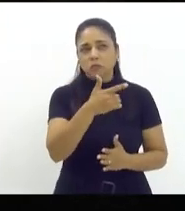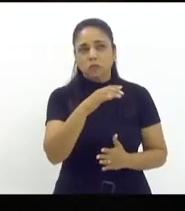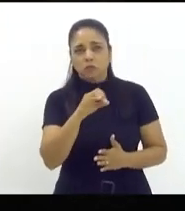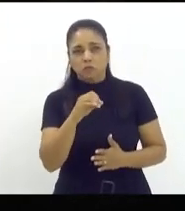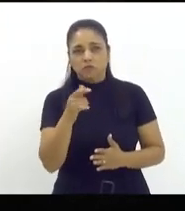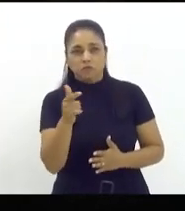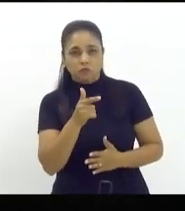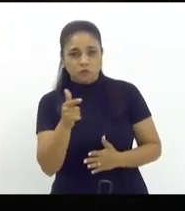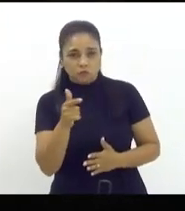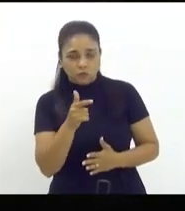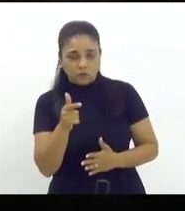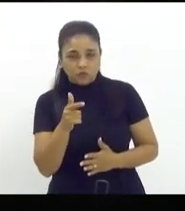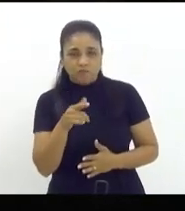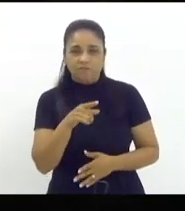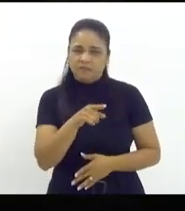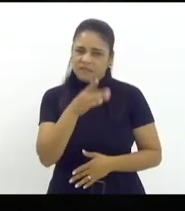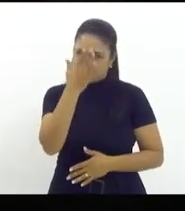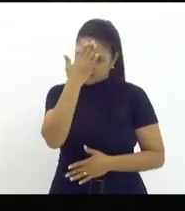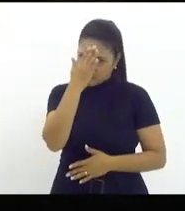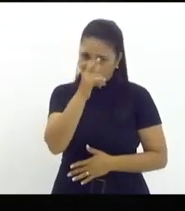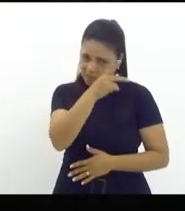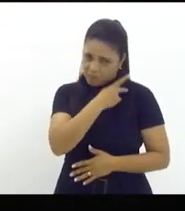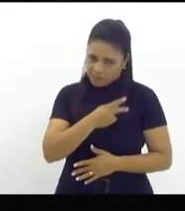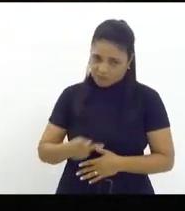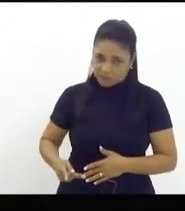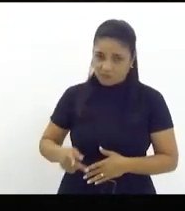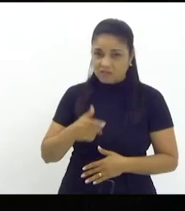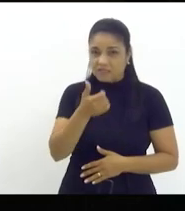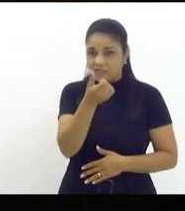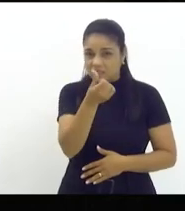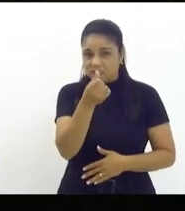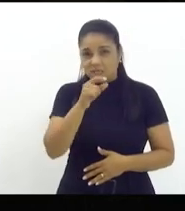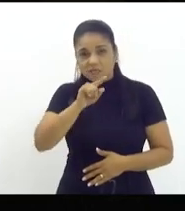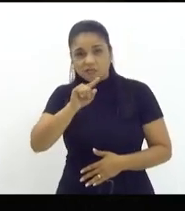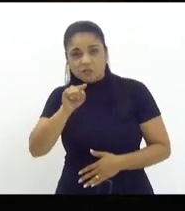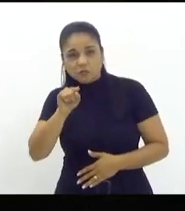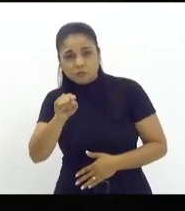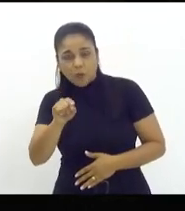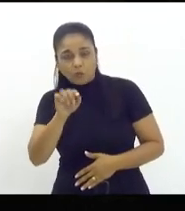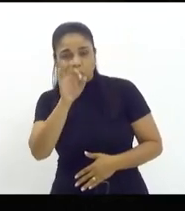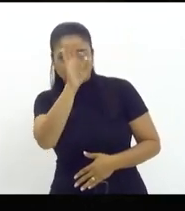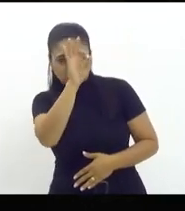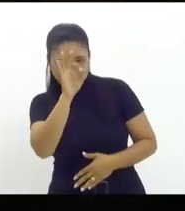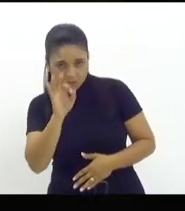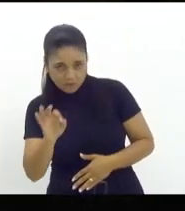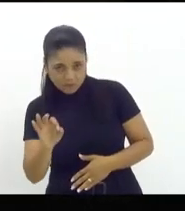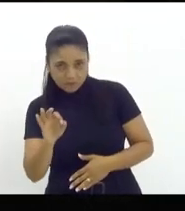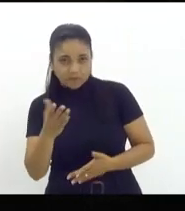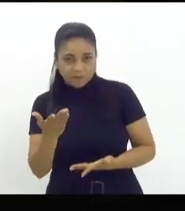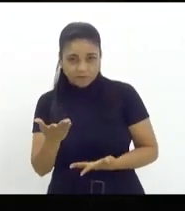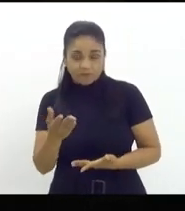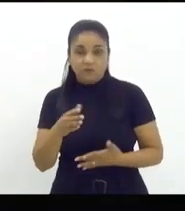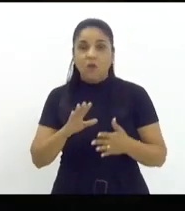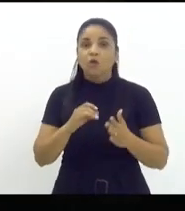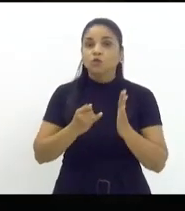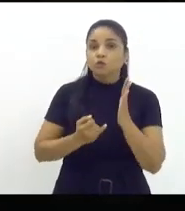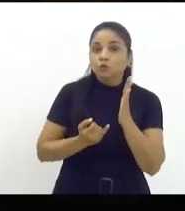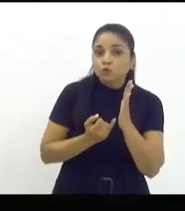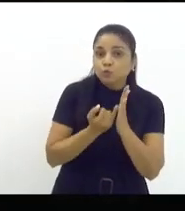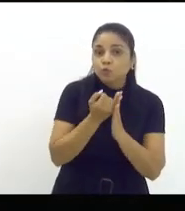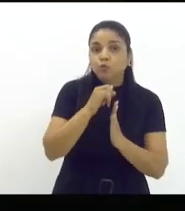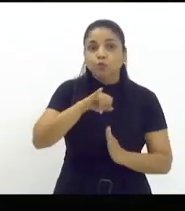sabe vossa excelência que foi 6 pontos percentuais então qual era o juro Real